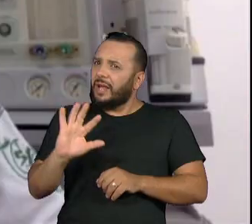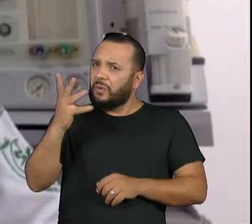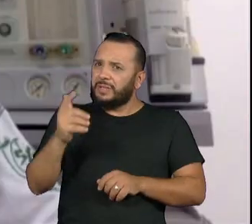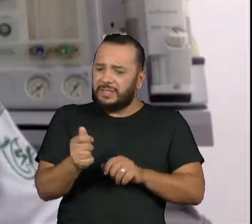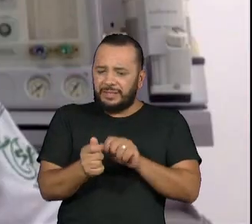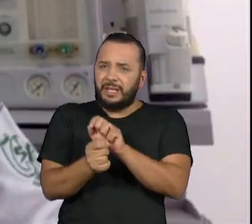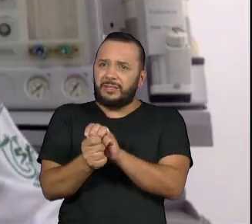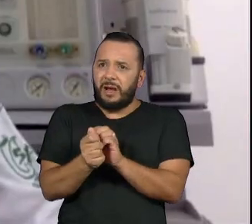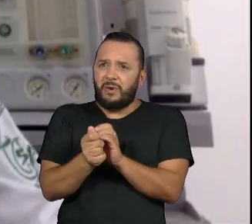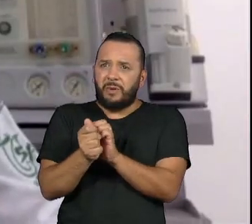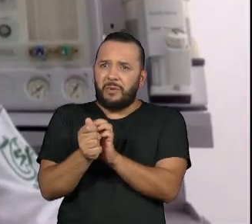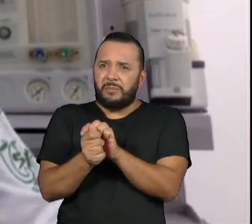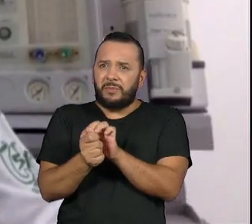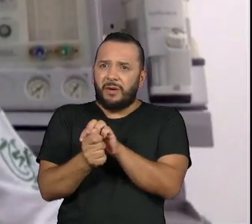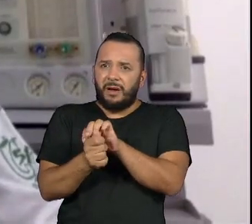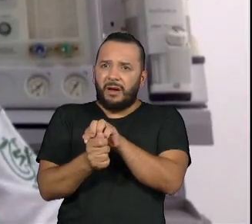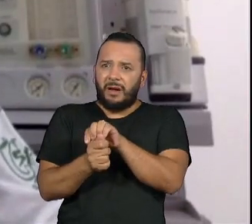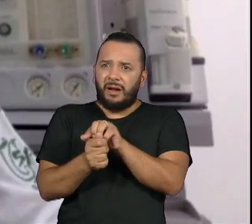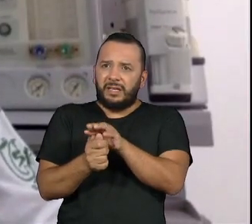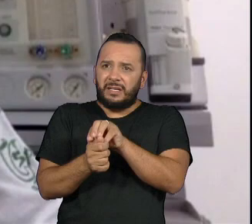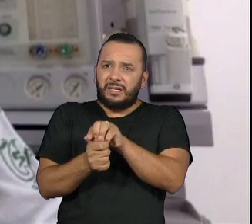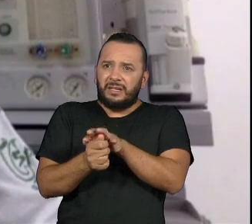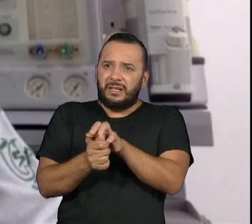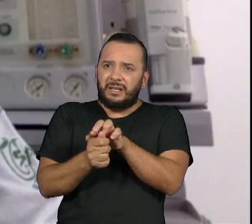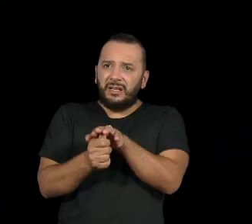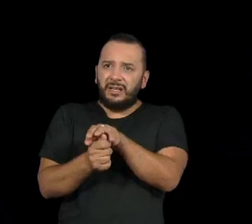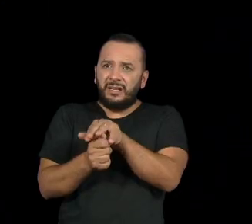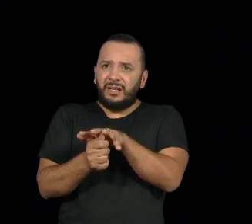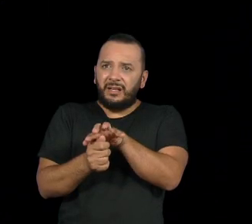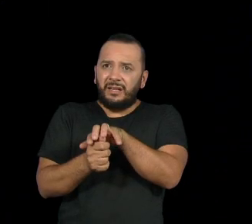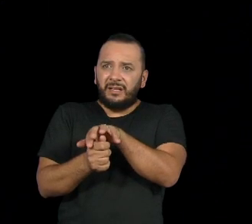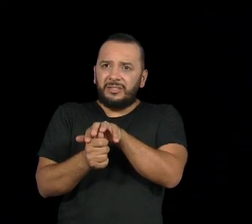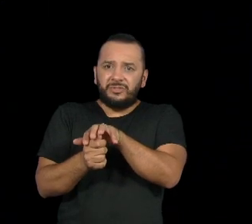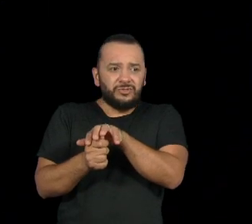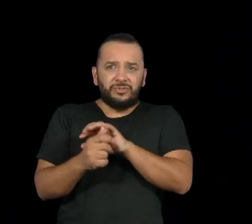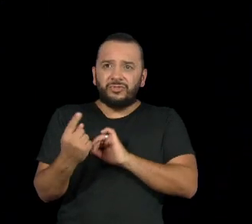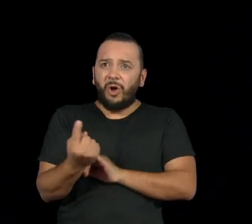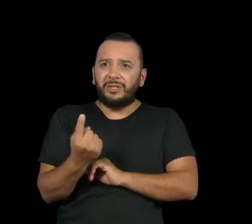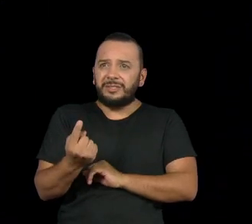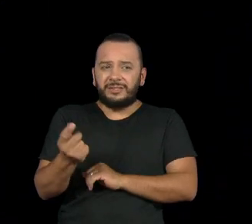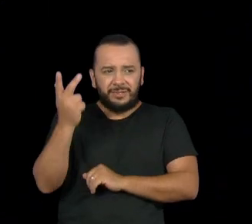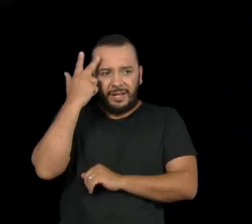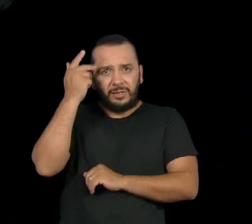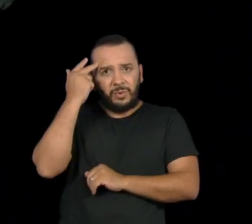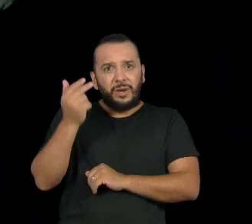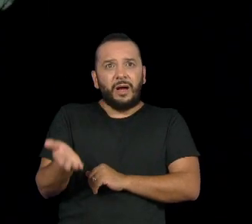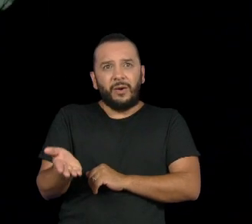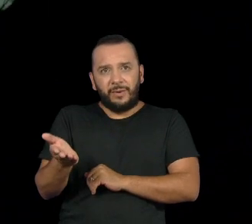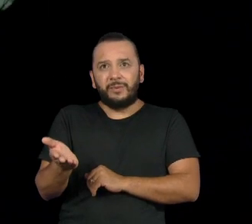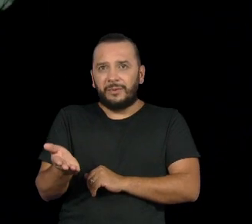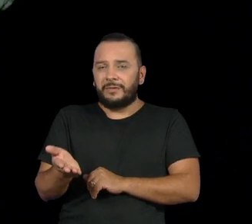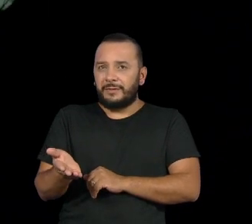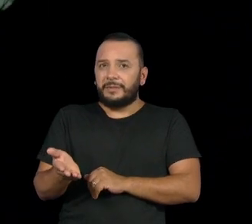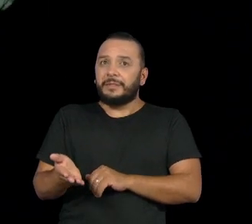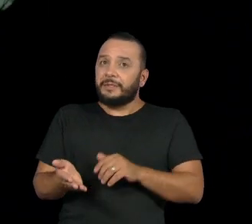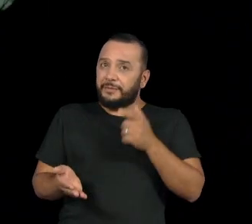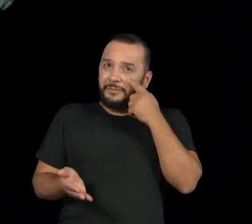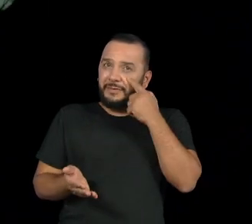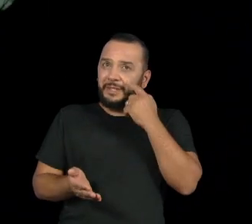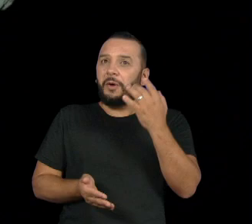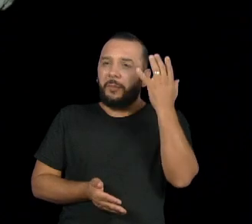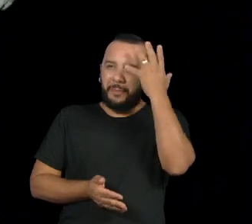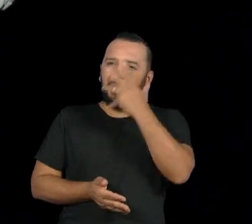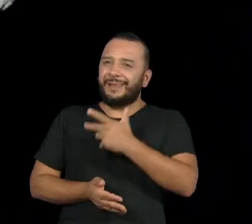acontecer. Às vezes todo o conhecimento não é capaz de mostrar a beleza da natureza, a beleza